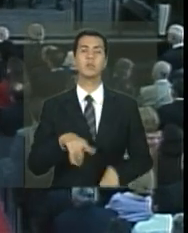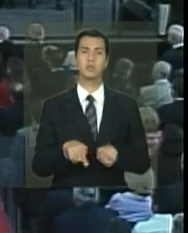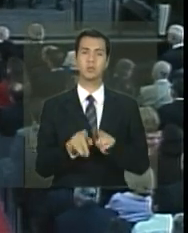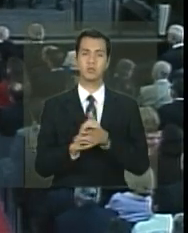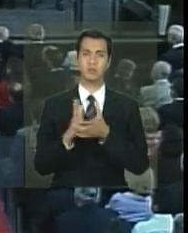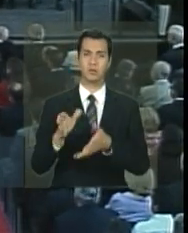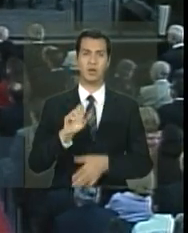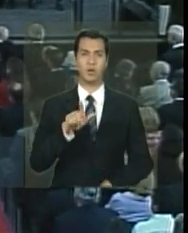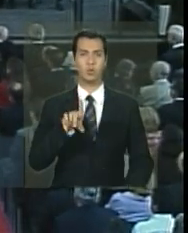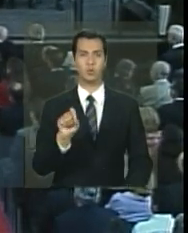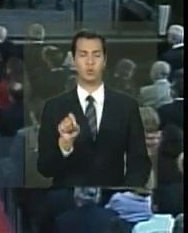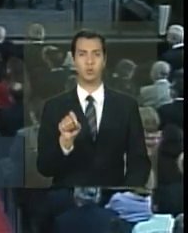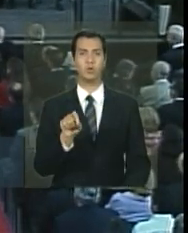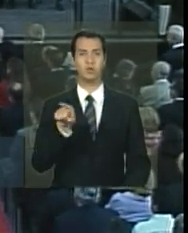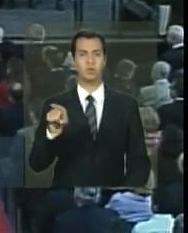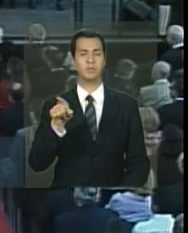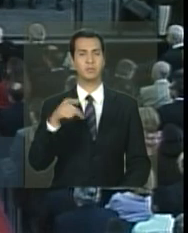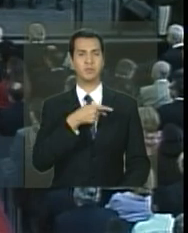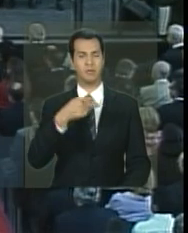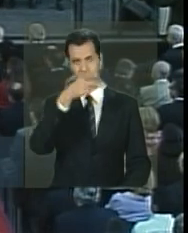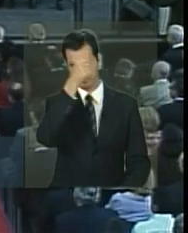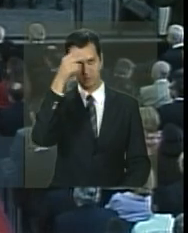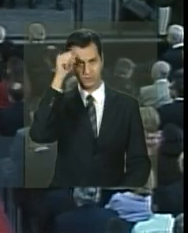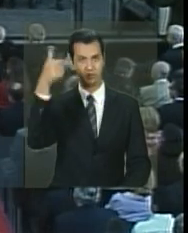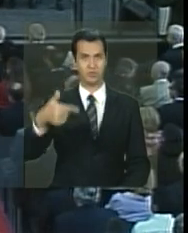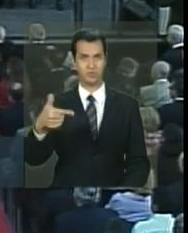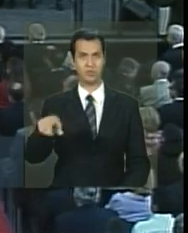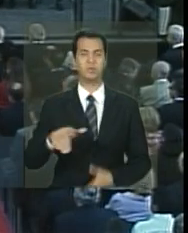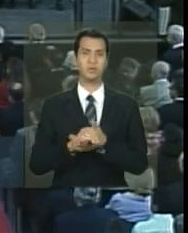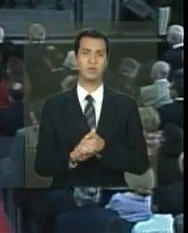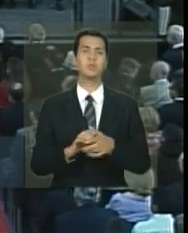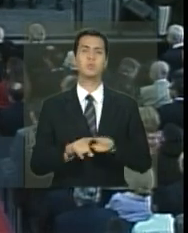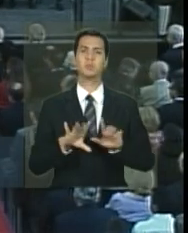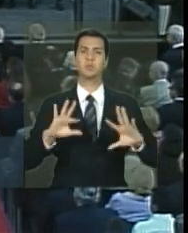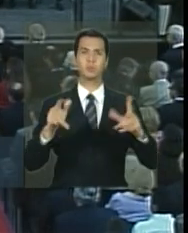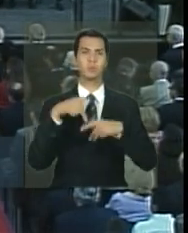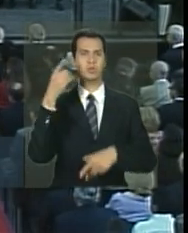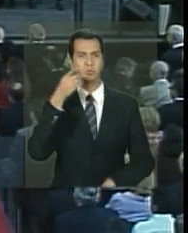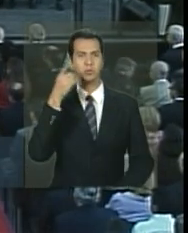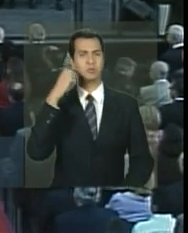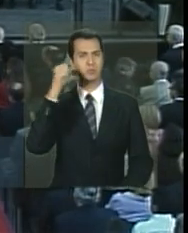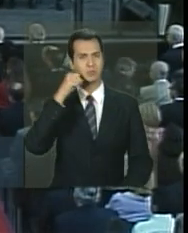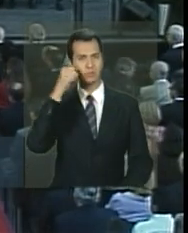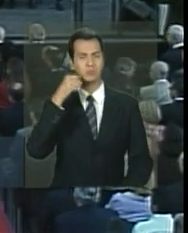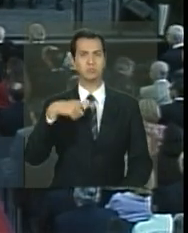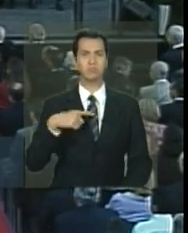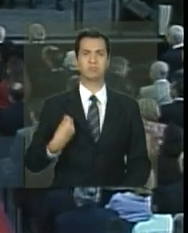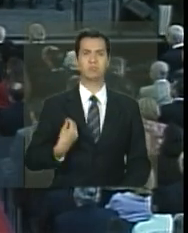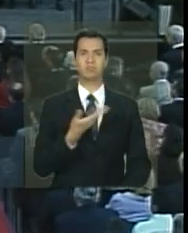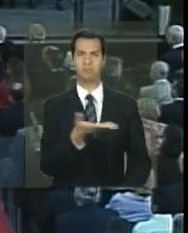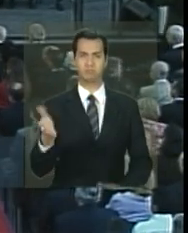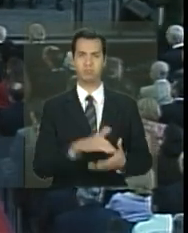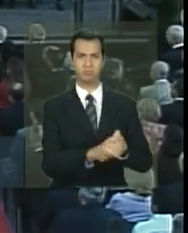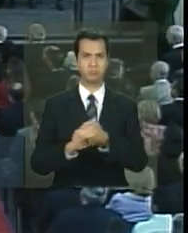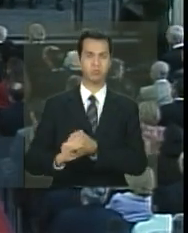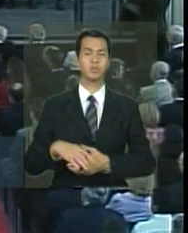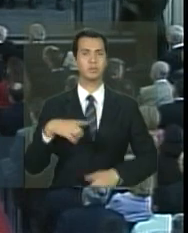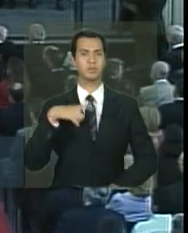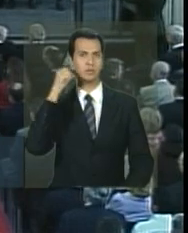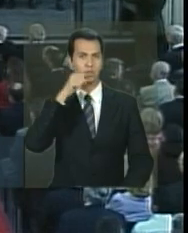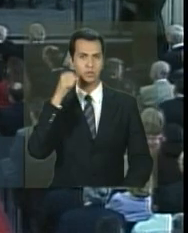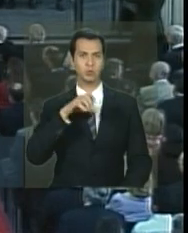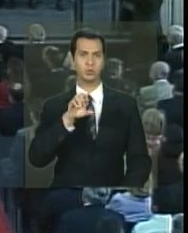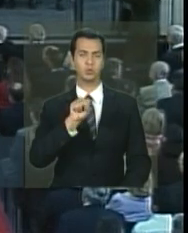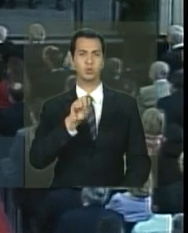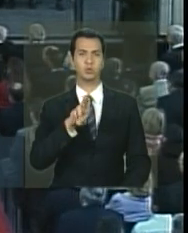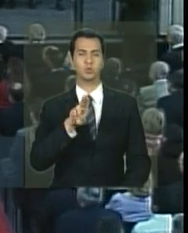Antônio, cumprimentar aqui todos os parlamentares presentes, e o faço cumprimentando o senador Eduardo Suplicy,